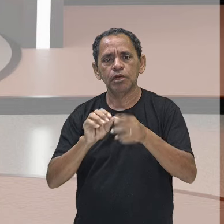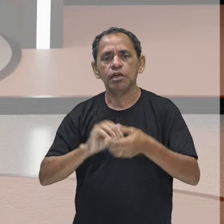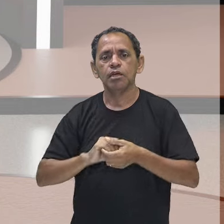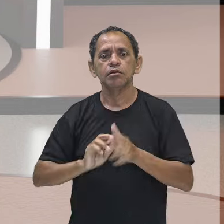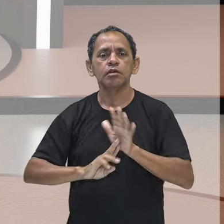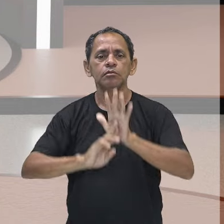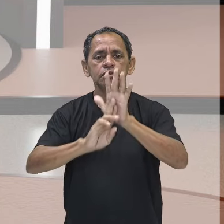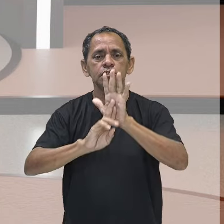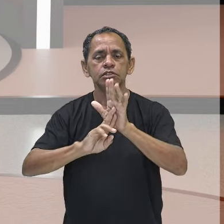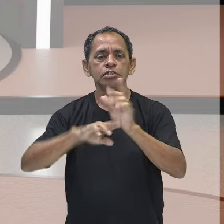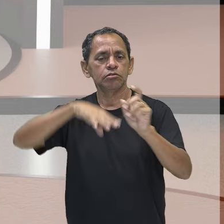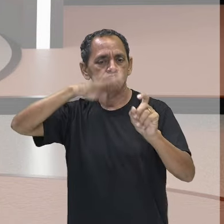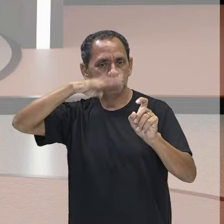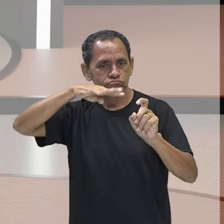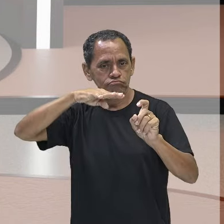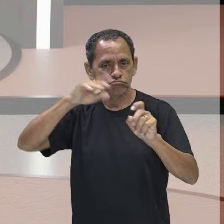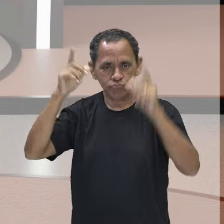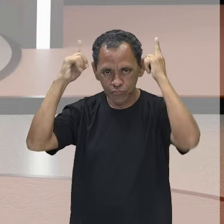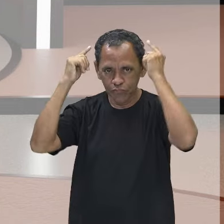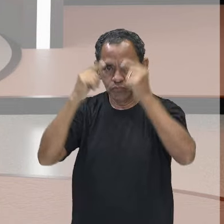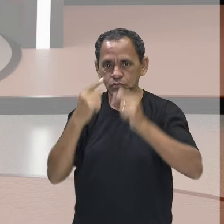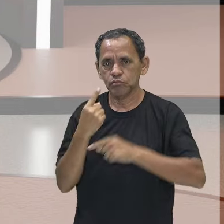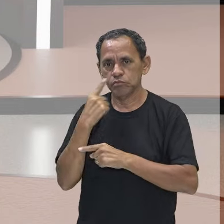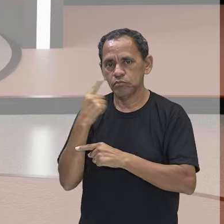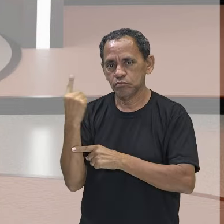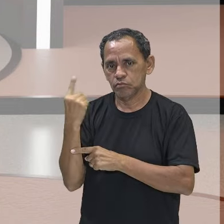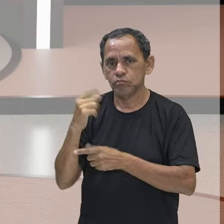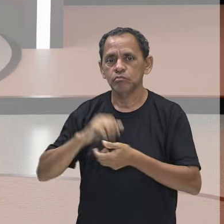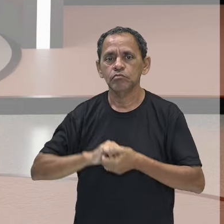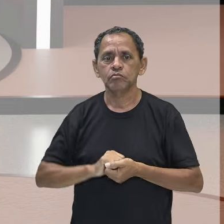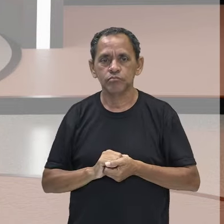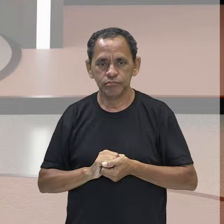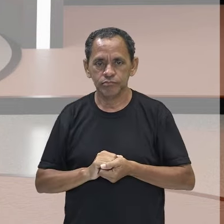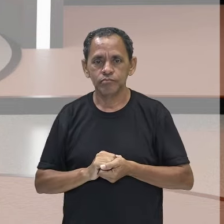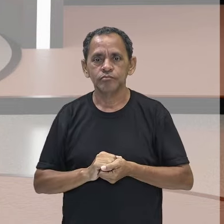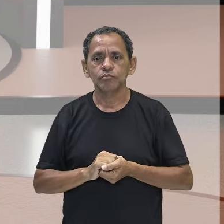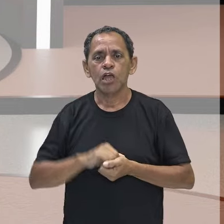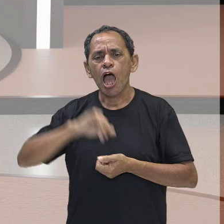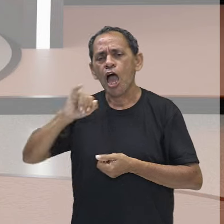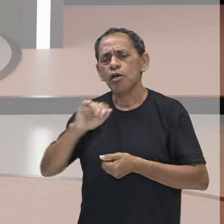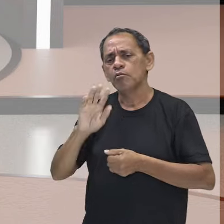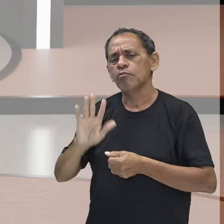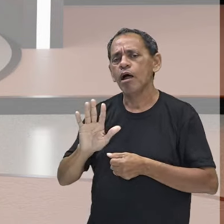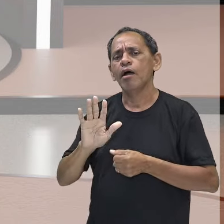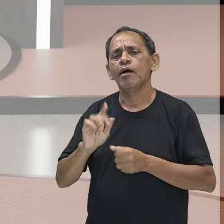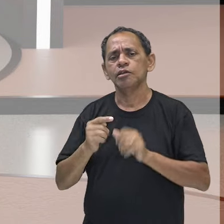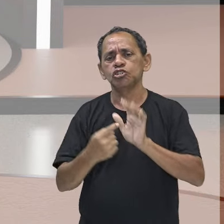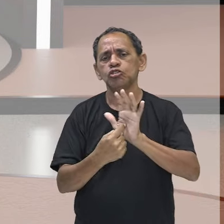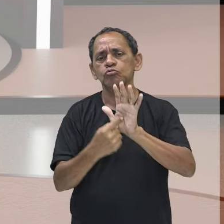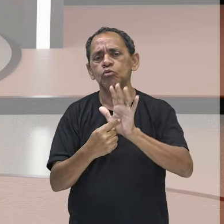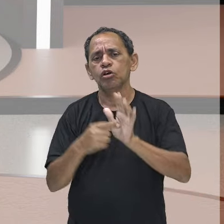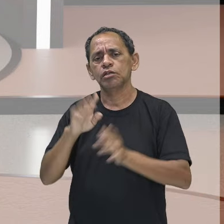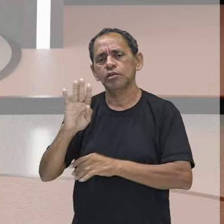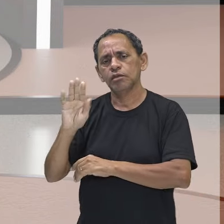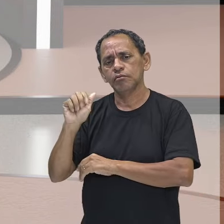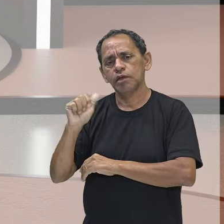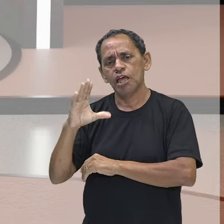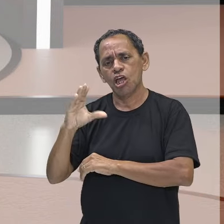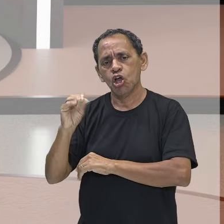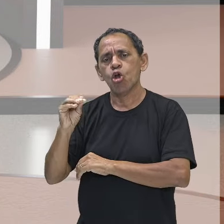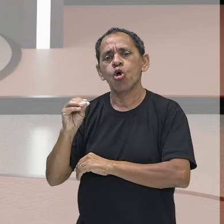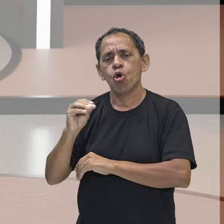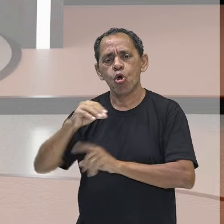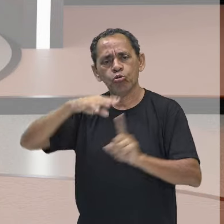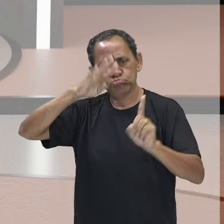mitologia grega. Aqui trouxe para a gente contemplar um pouquinho ele, o Baco, considerado um dos deuses